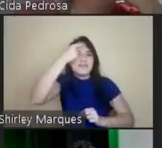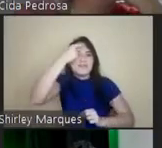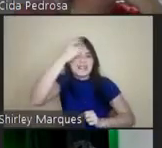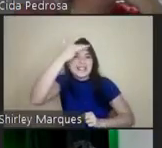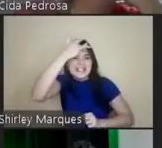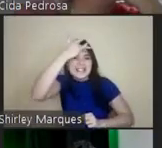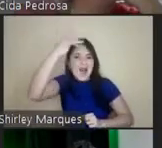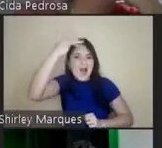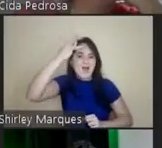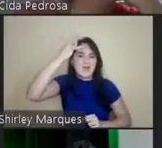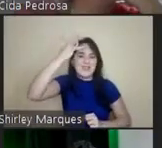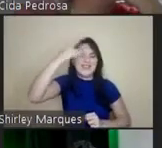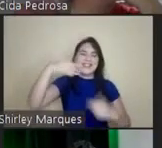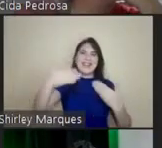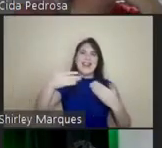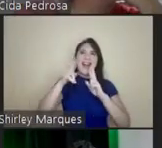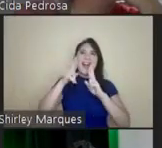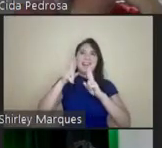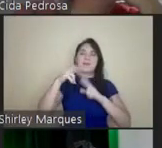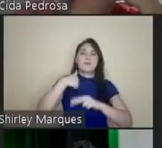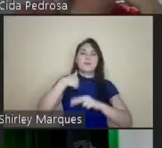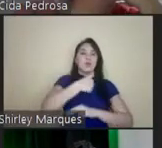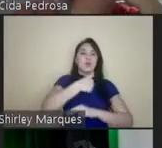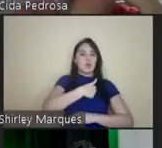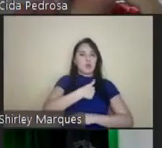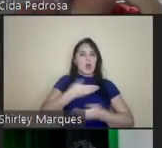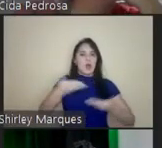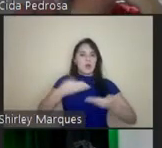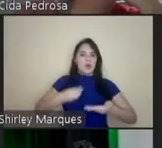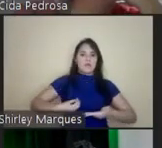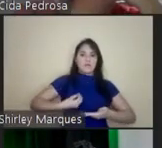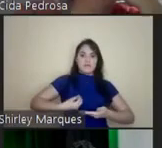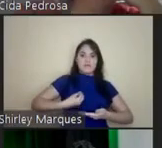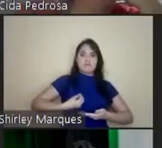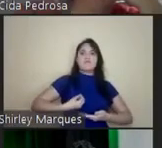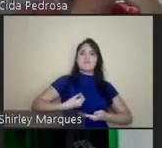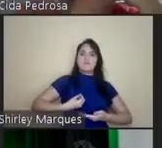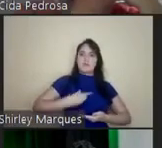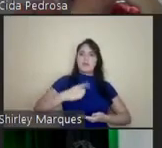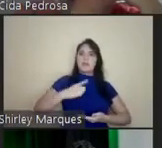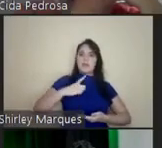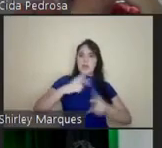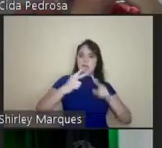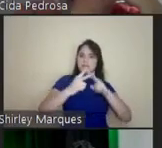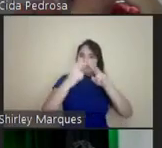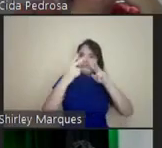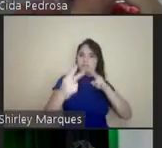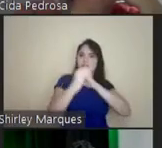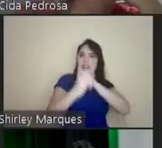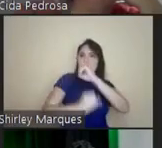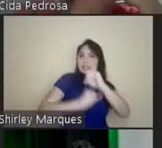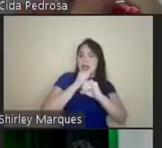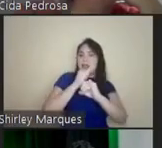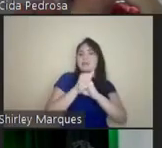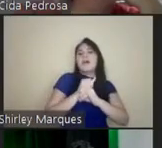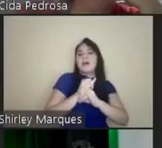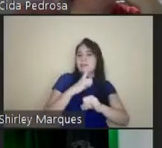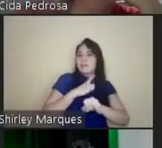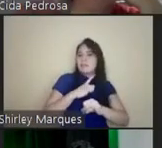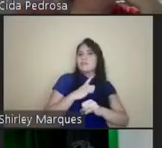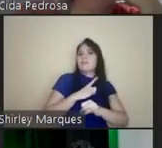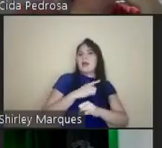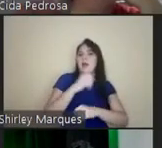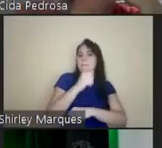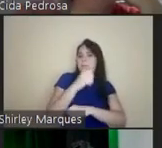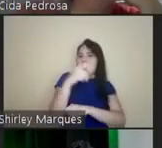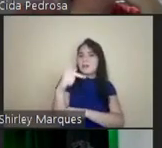nós estamos vivendo nesse tempo de que existe a internet, que existe essas possibilidades, esses aplicativos, para que a gente possa, de